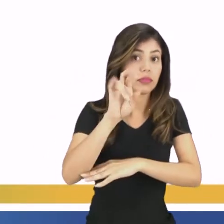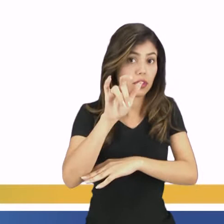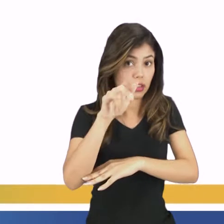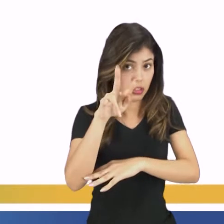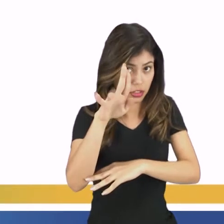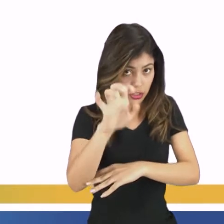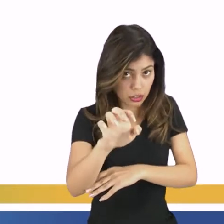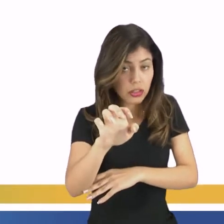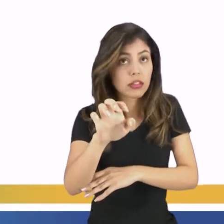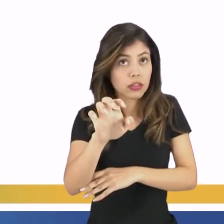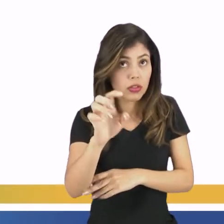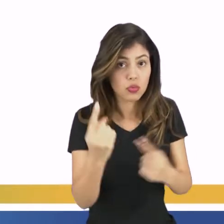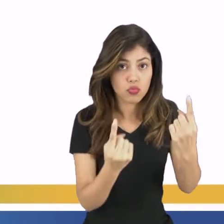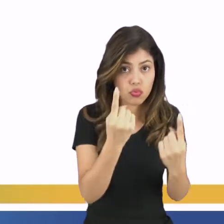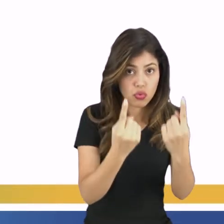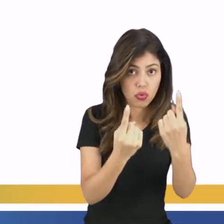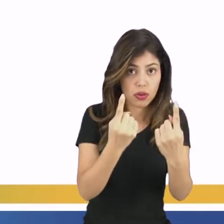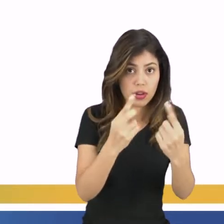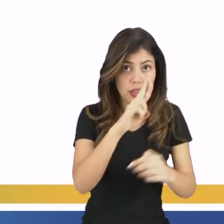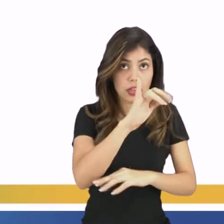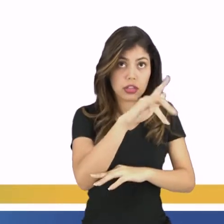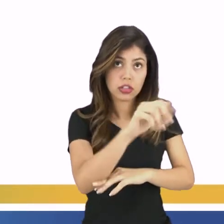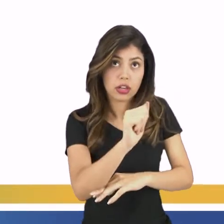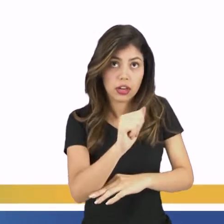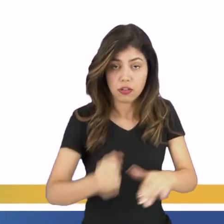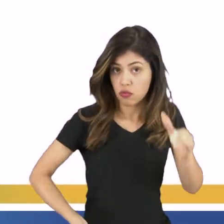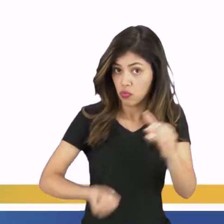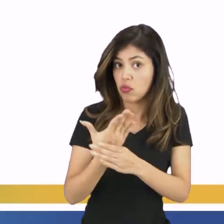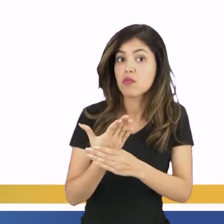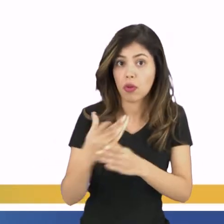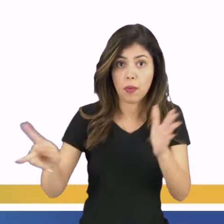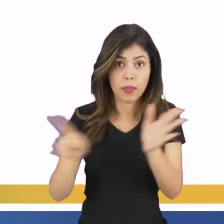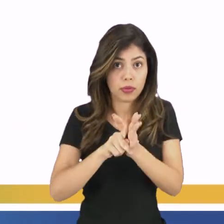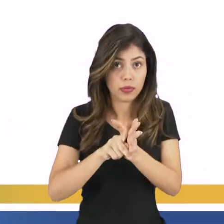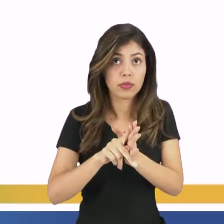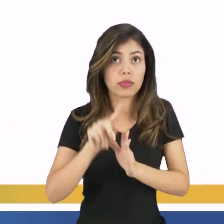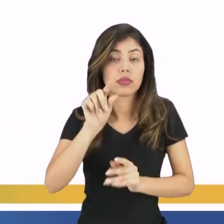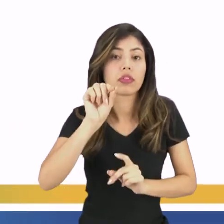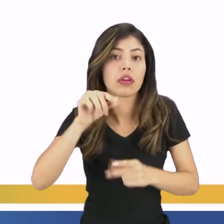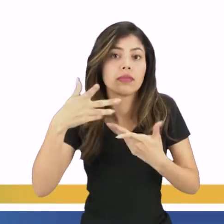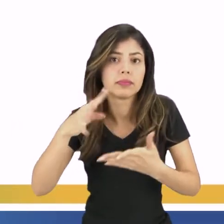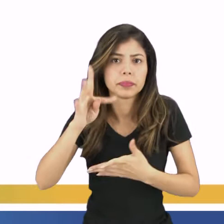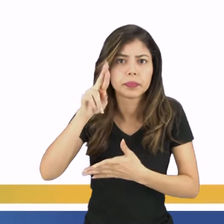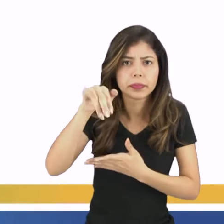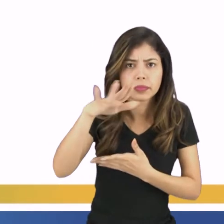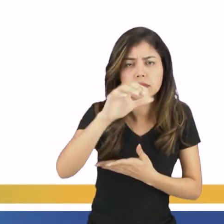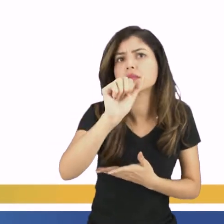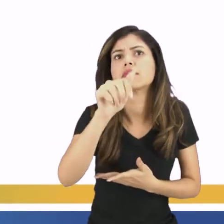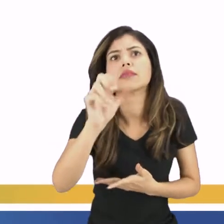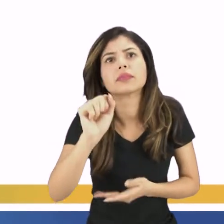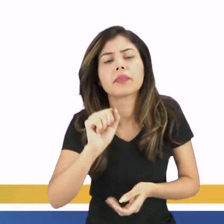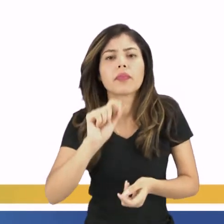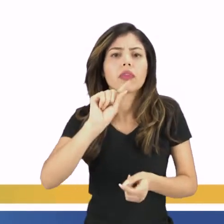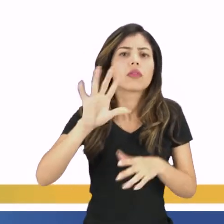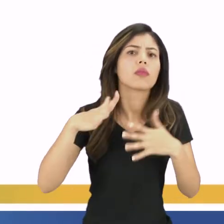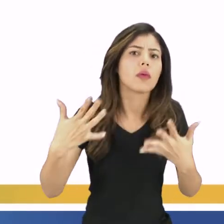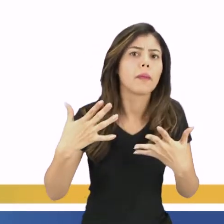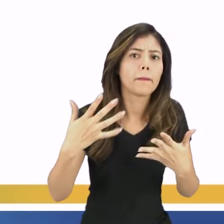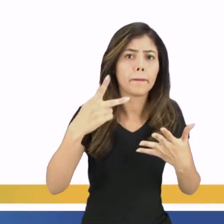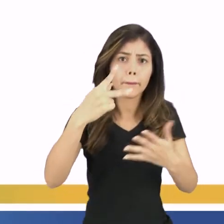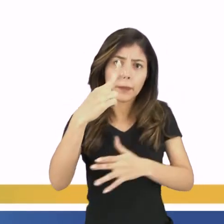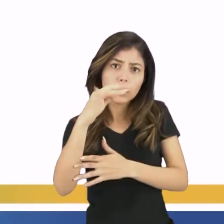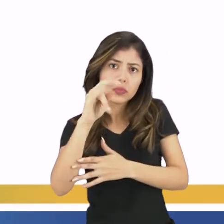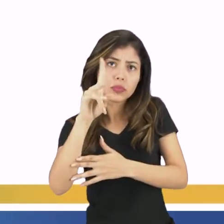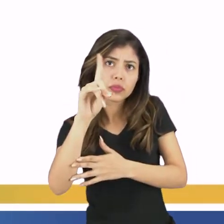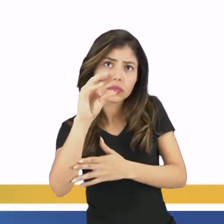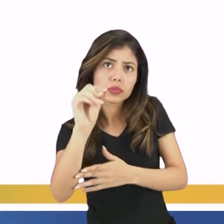que vão reagir entre si, que vão formar produtos. E aí qual é a atenção? Os produtos vão ser diferentes